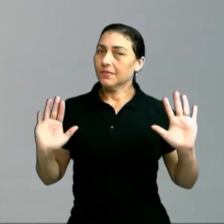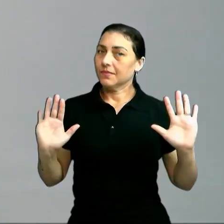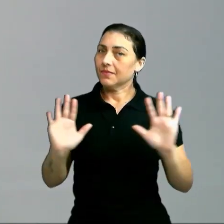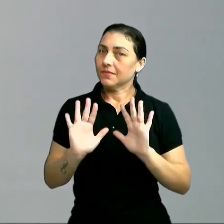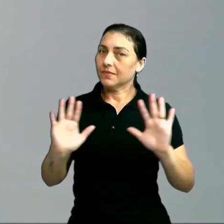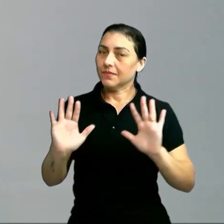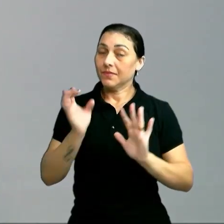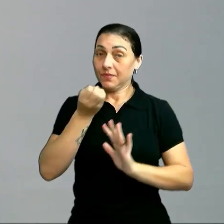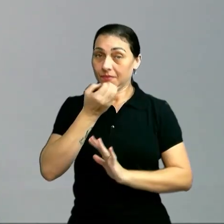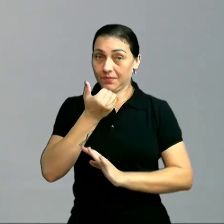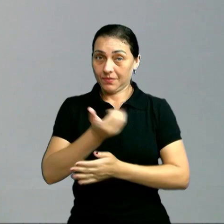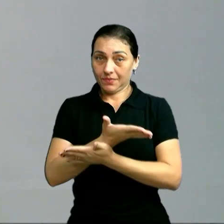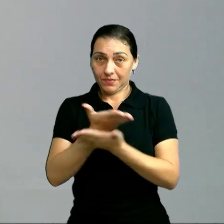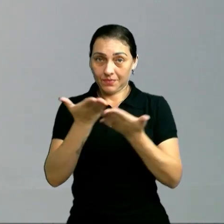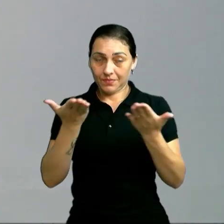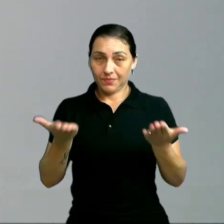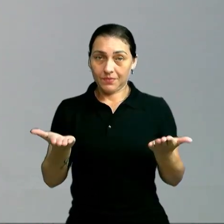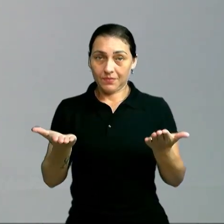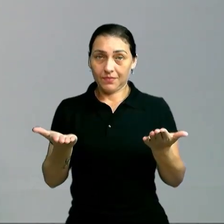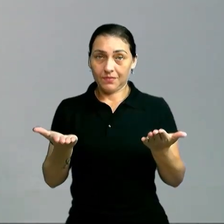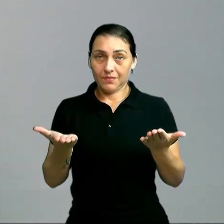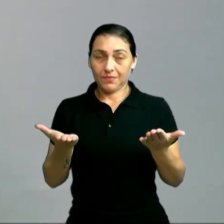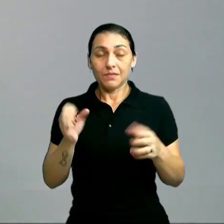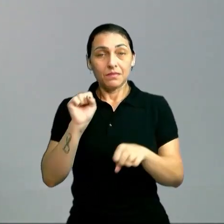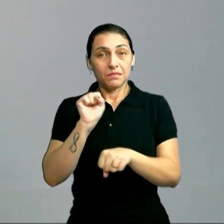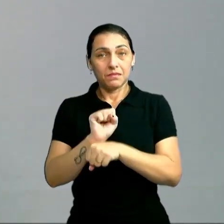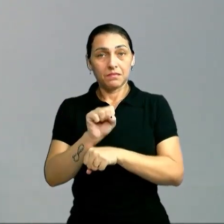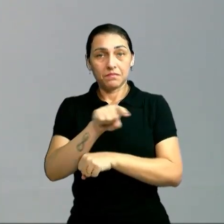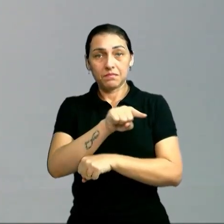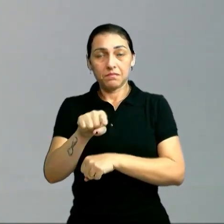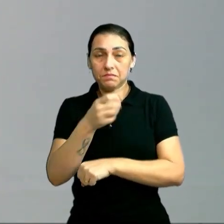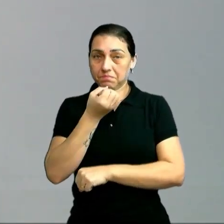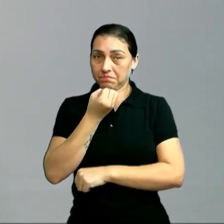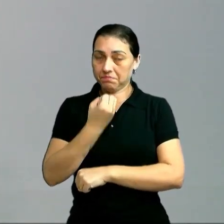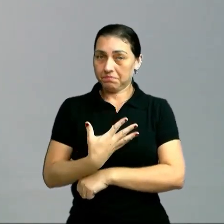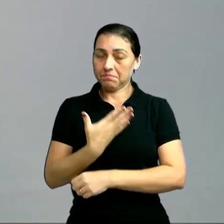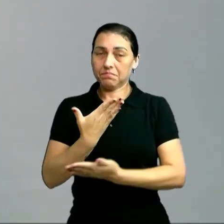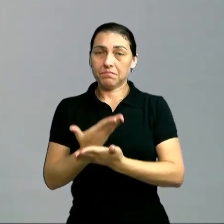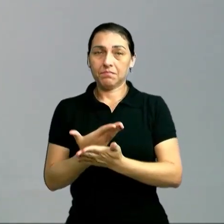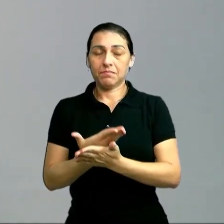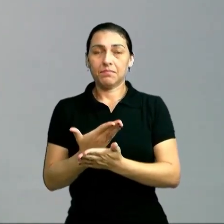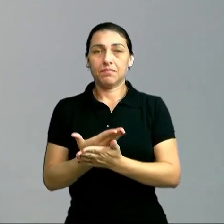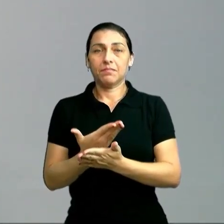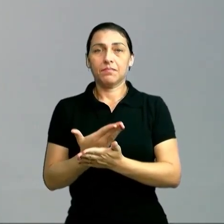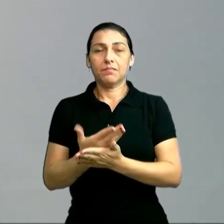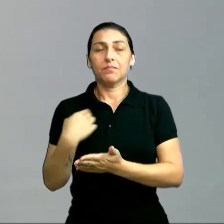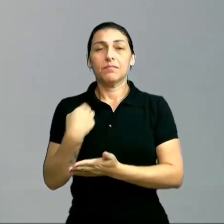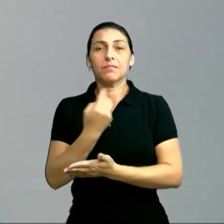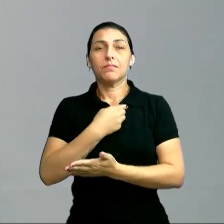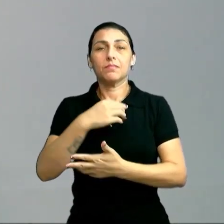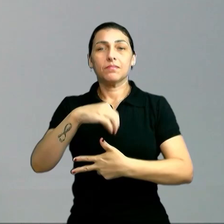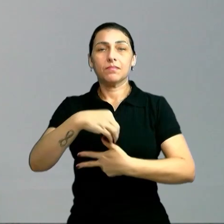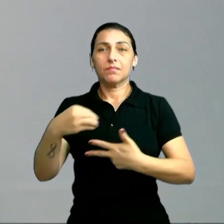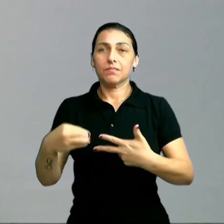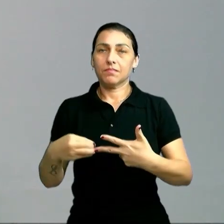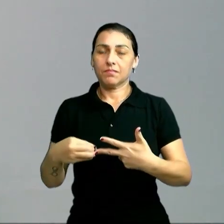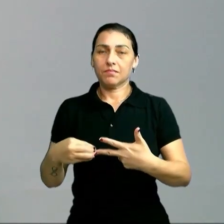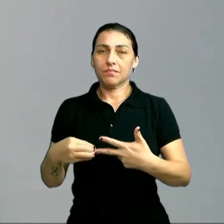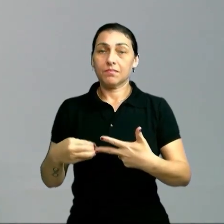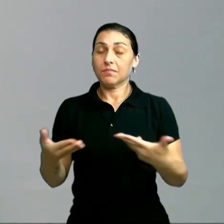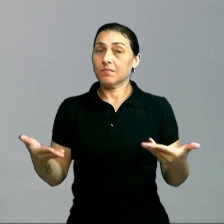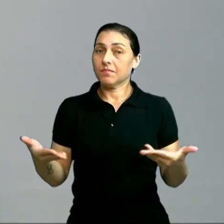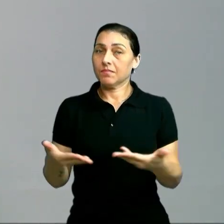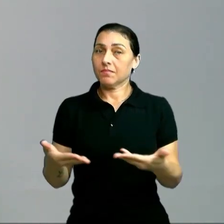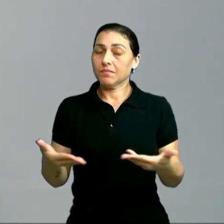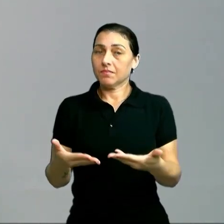Olá pessoal, tudo bem com vocês? Espero que vocês estejam todos bem e estudando para o nosso Enem.